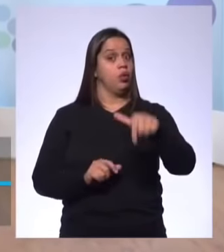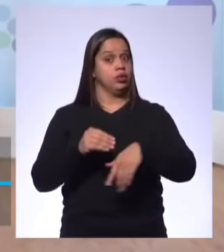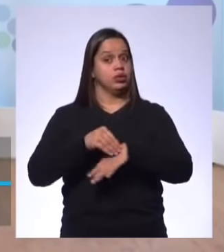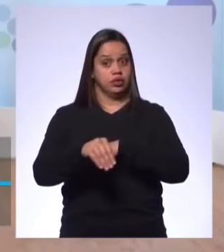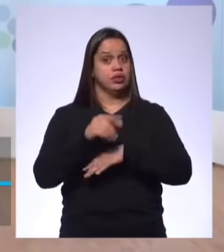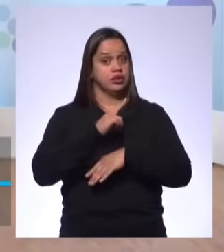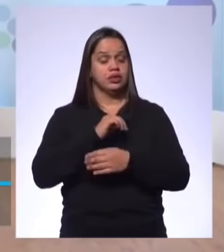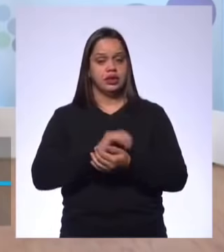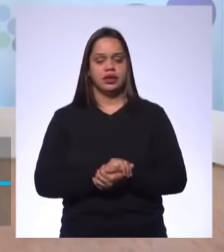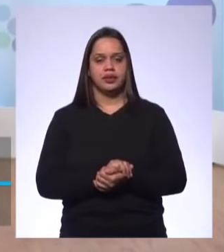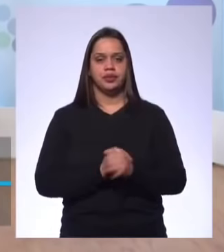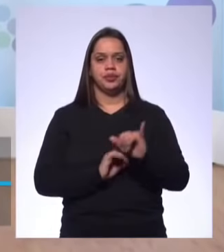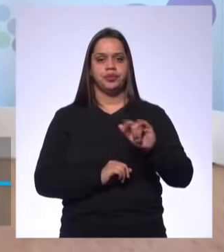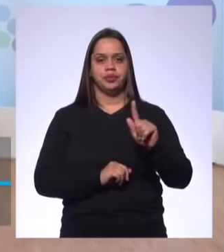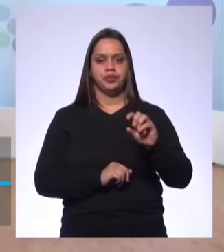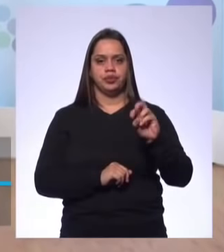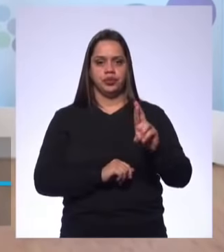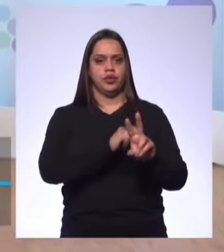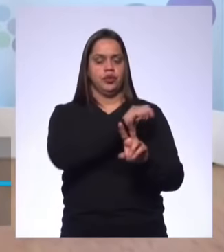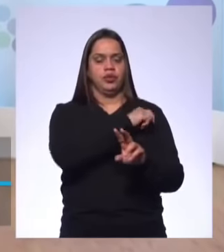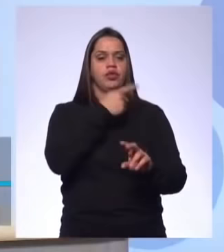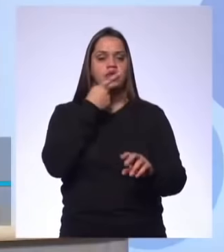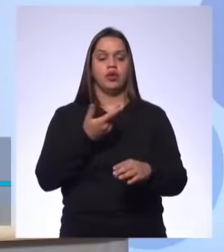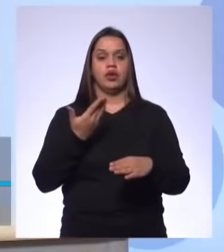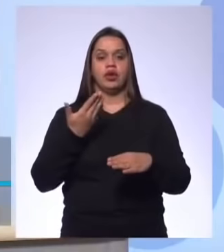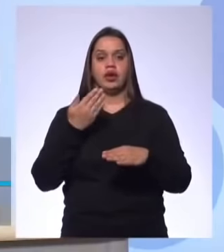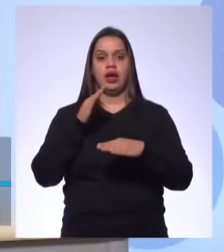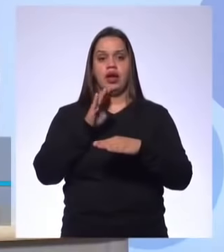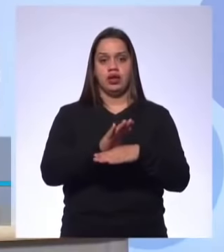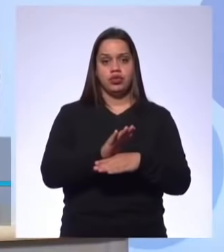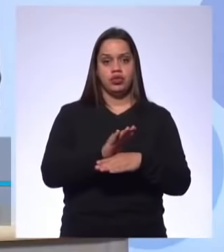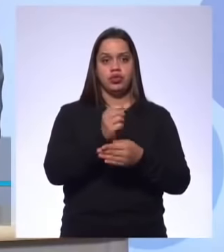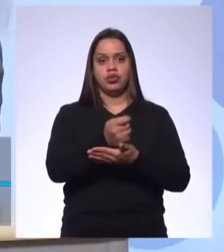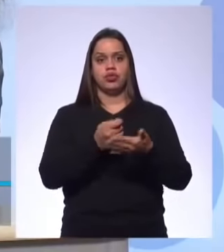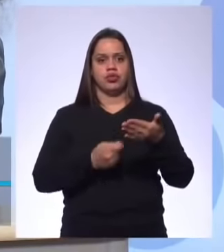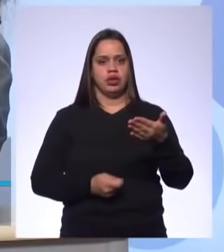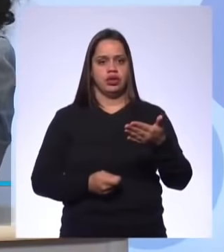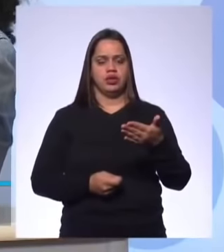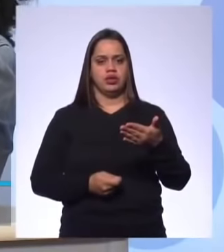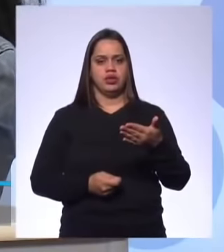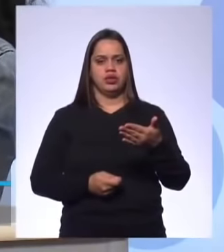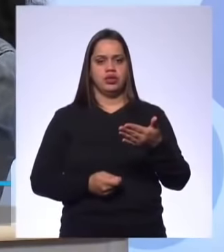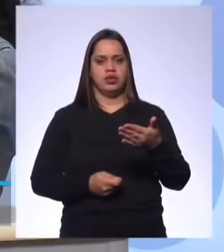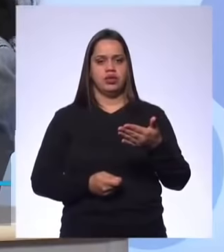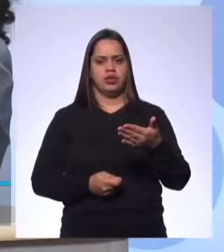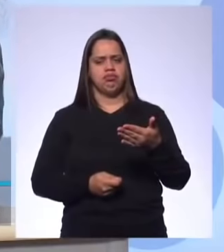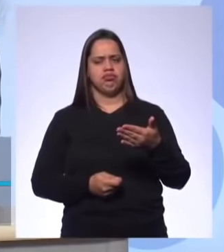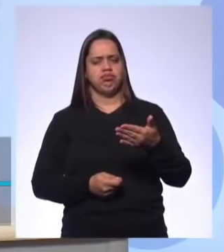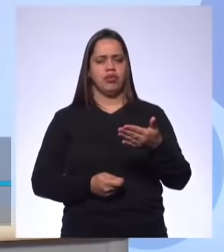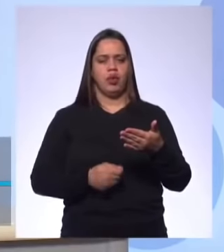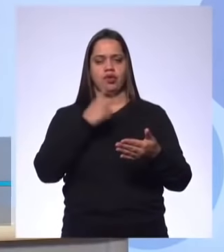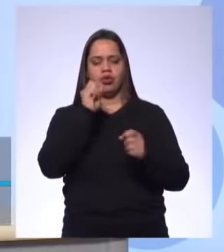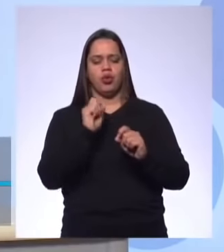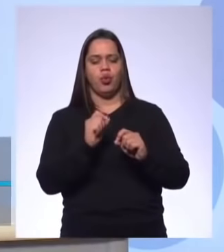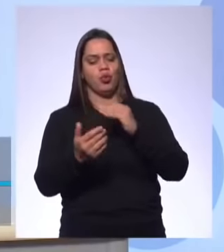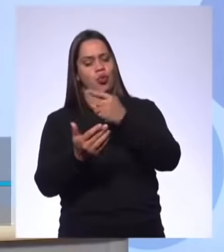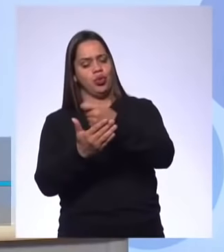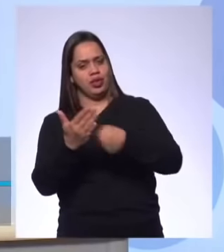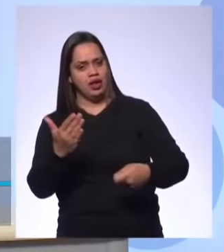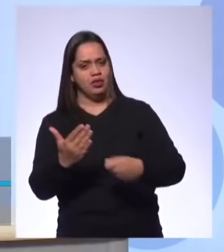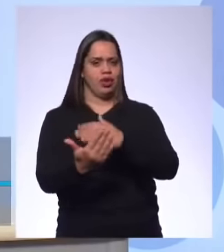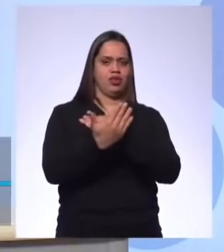gente. O Igor falou, ajudou no texto. Deve ser que o texto ajudou, né?